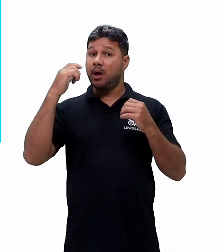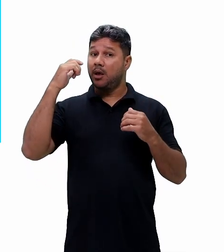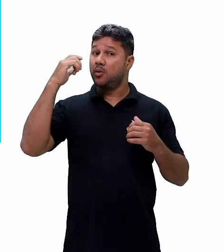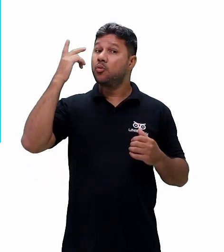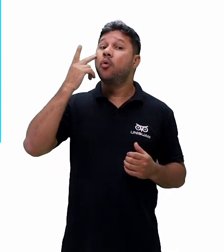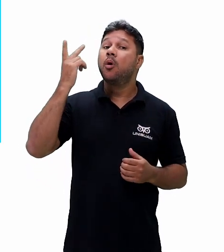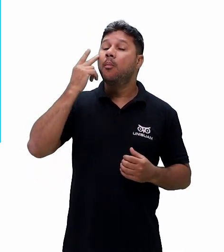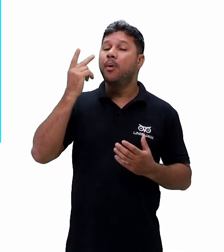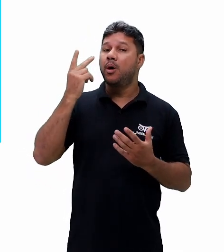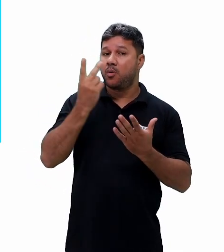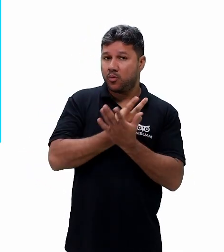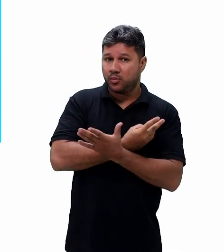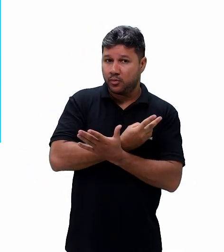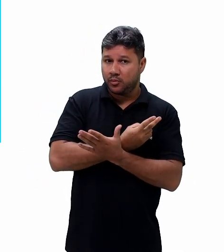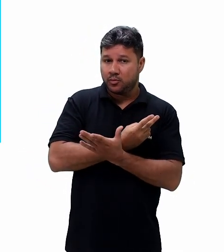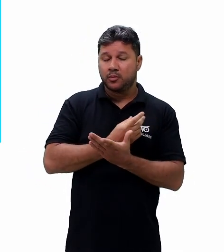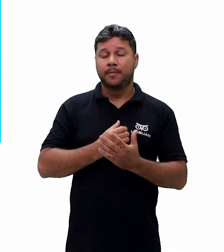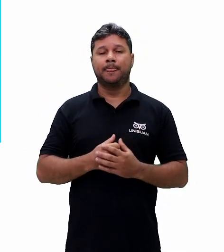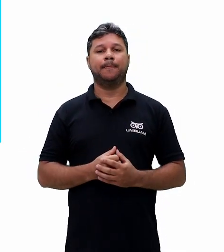Normalmente,